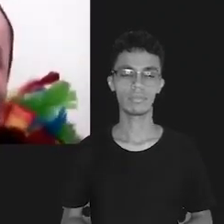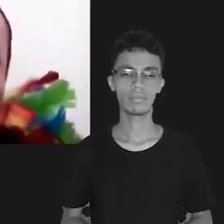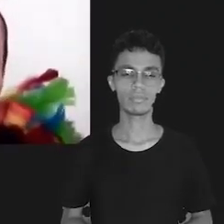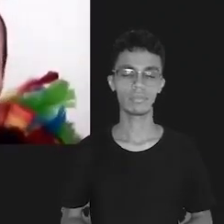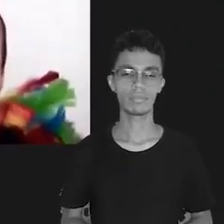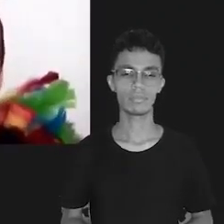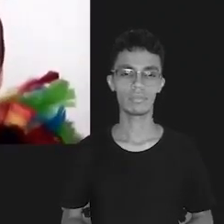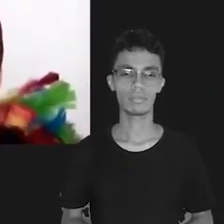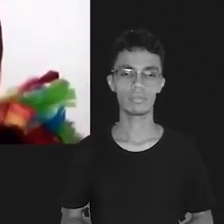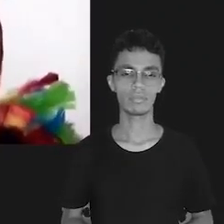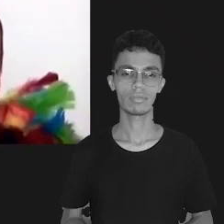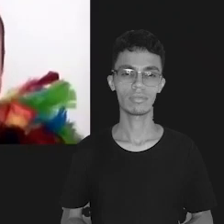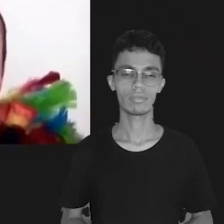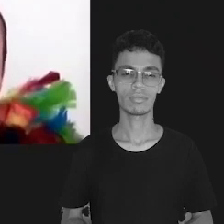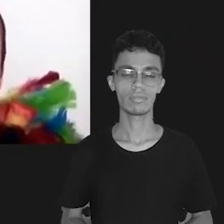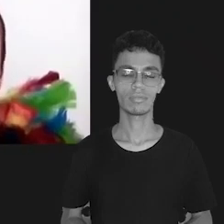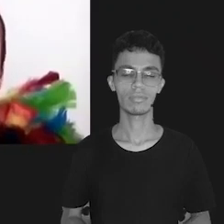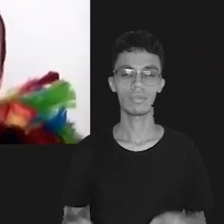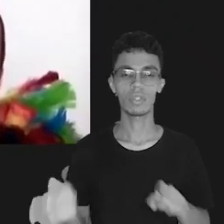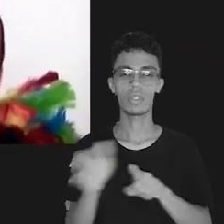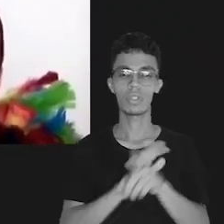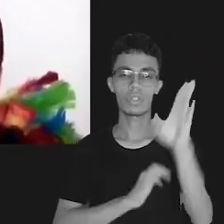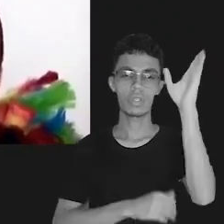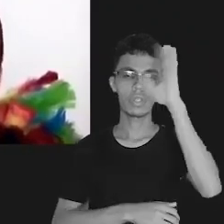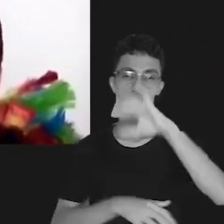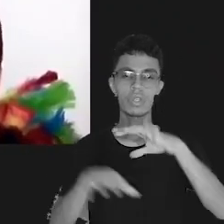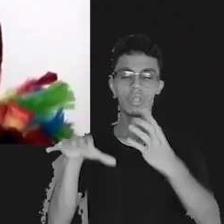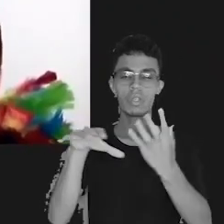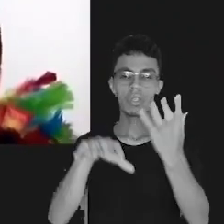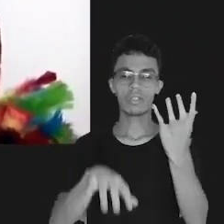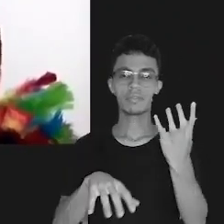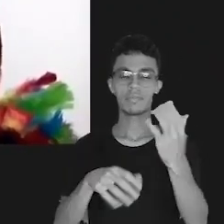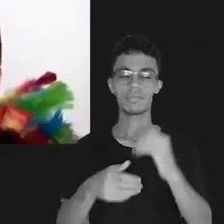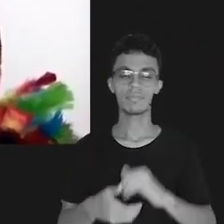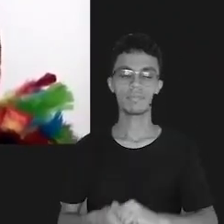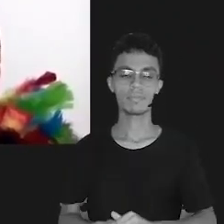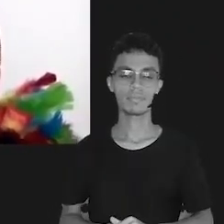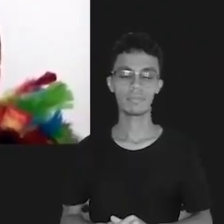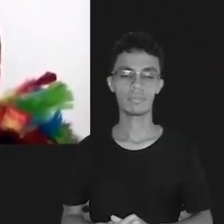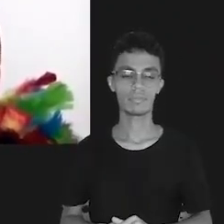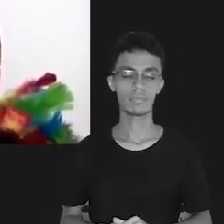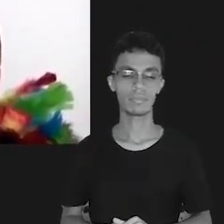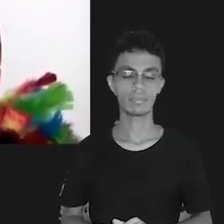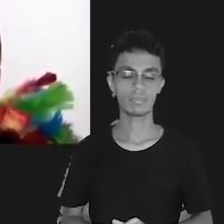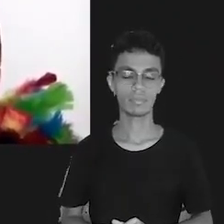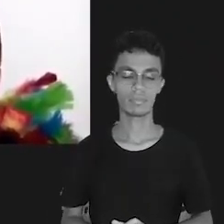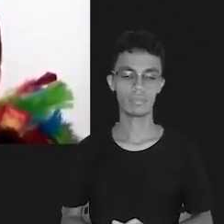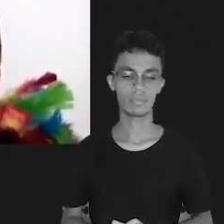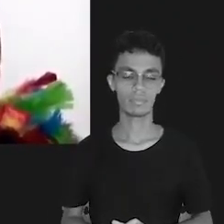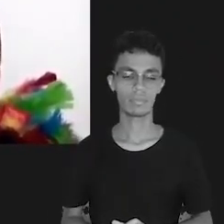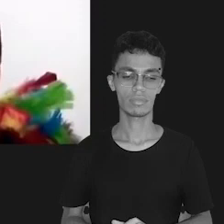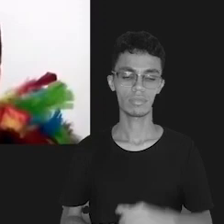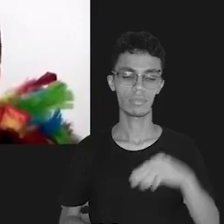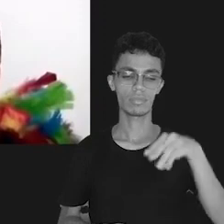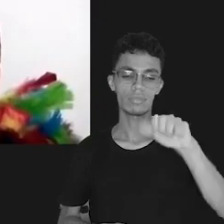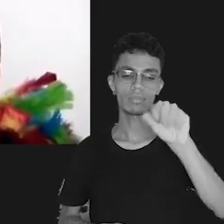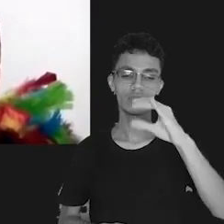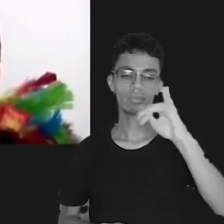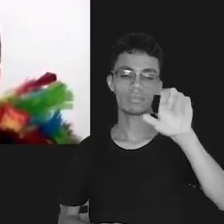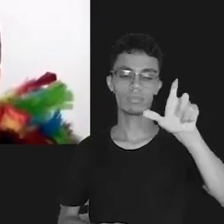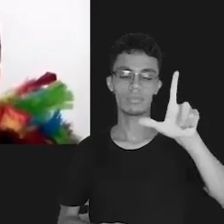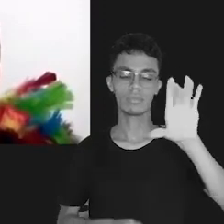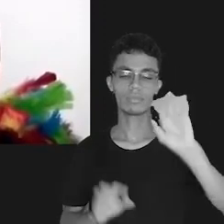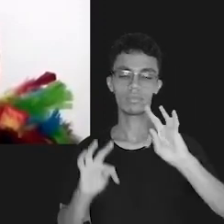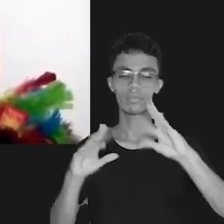Maciel, uma pergunta de Brasília aqui, ó. Uma pergunta não, né? Então, assim, diga aqui para o Maciel e para todo o